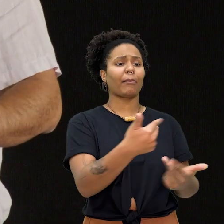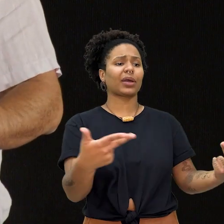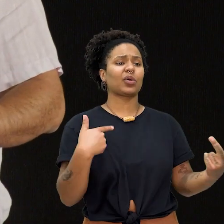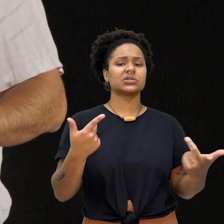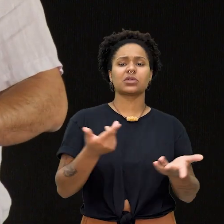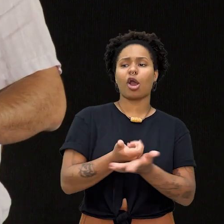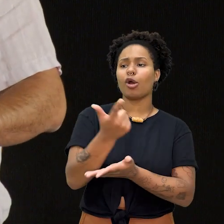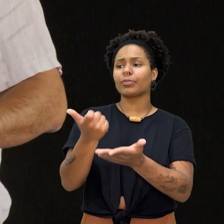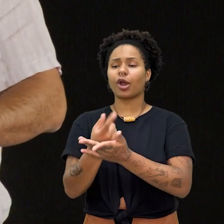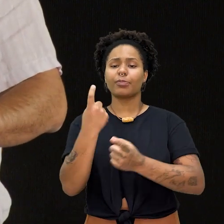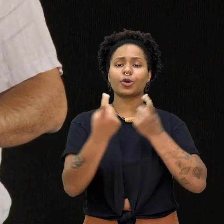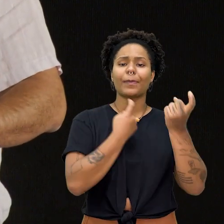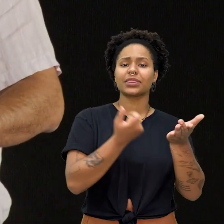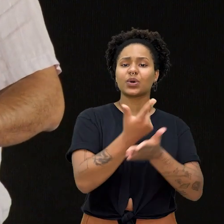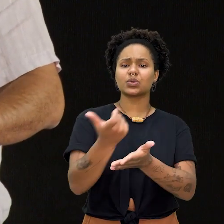pode permitir